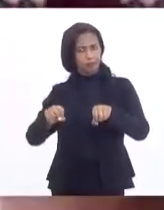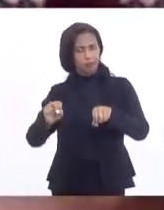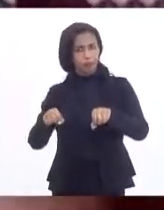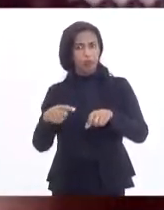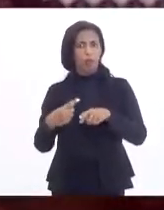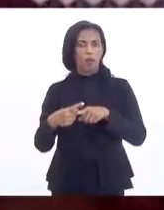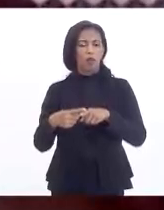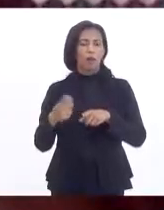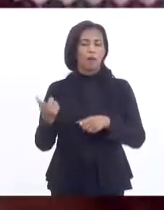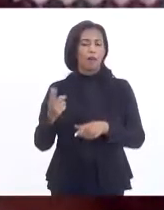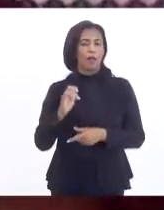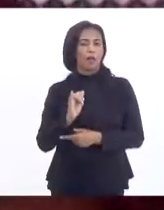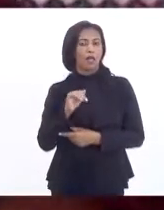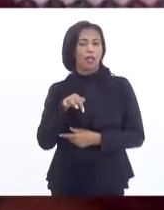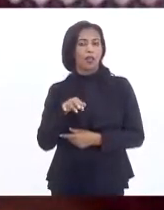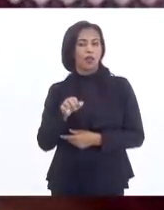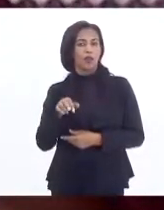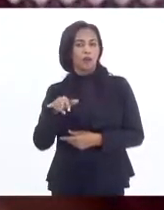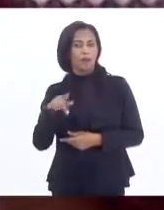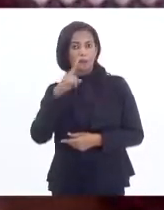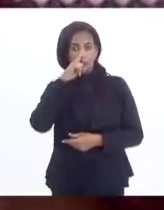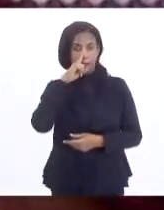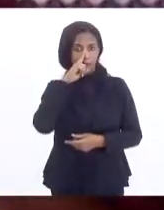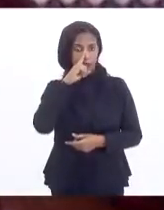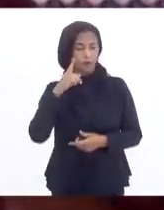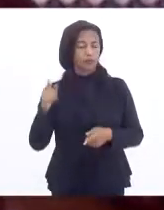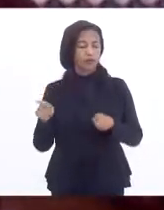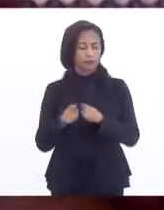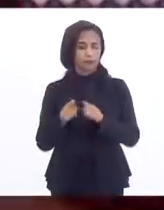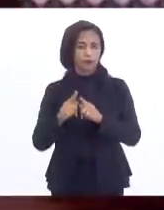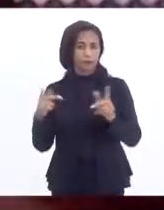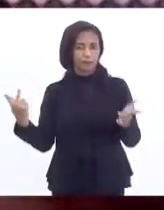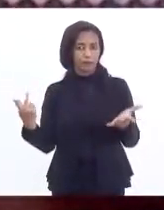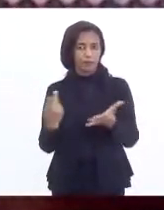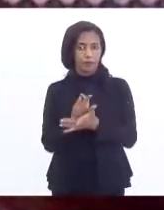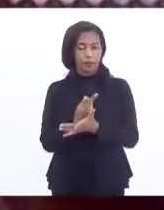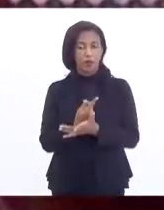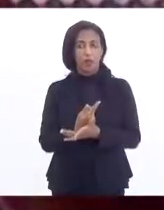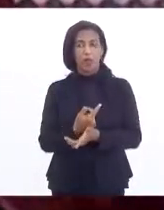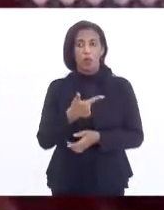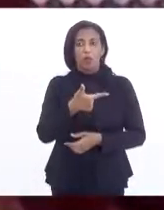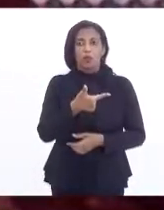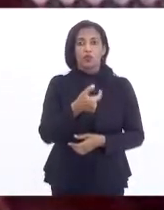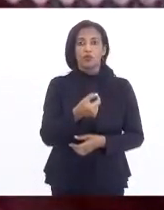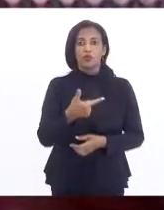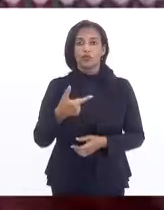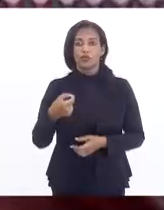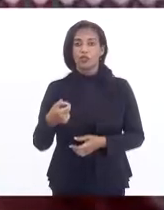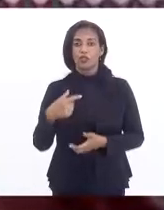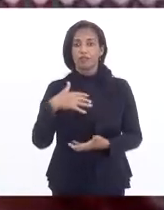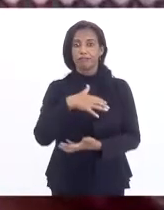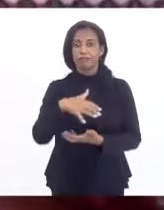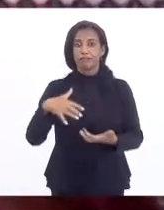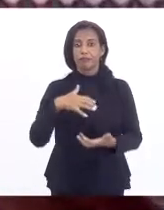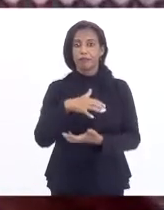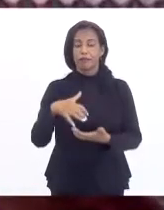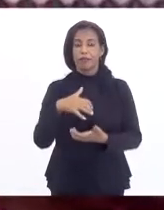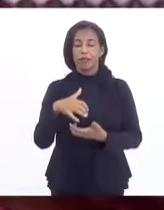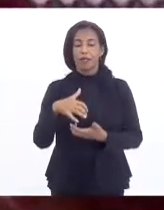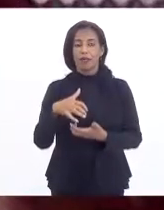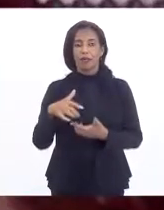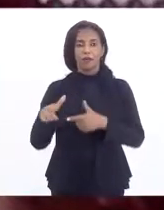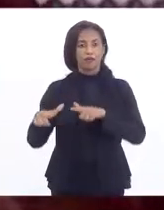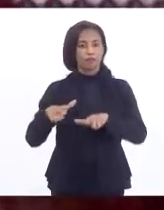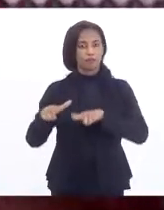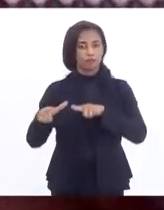pela informalidade quanto pelo risco de acidentes de trabalho. No ano de 2020, a Greve Nacional dos Trabalhadores